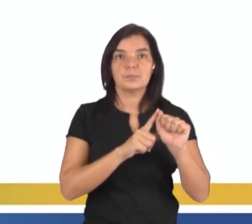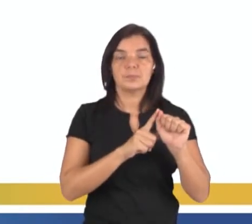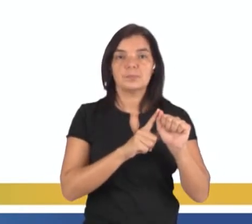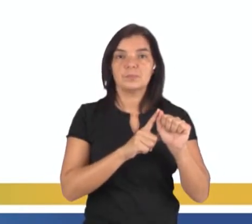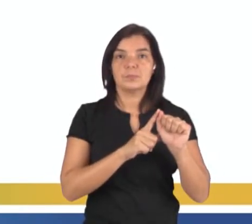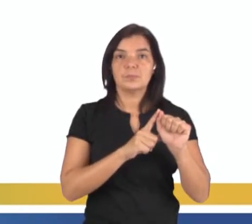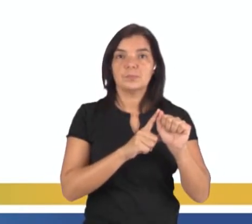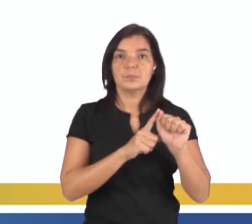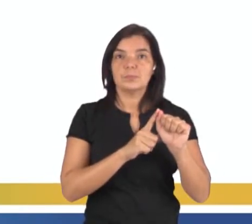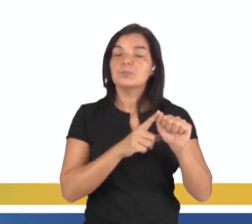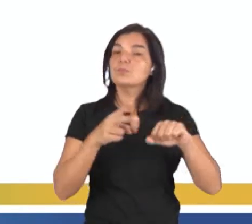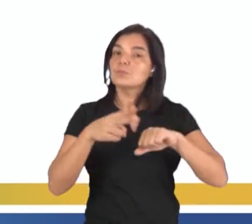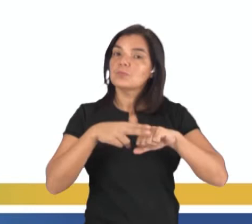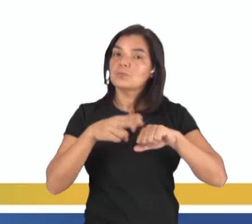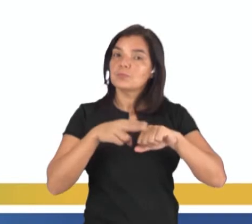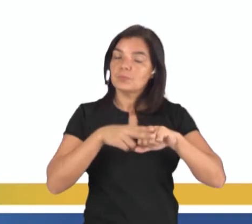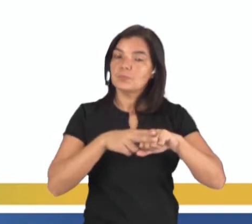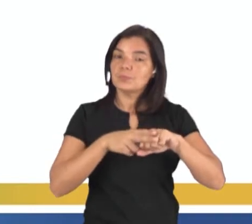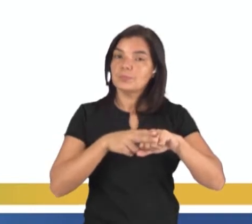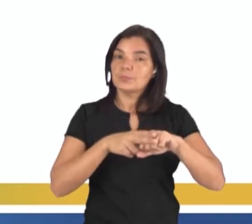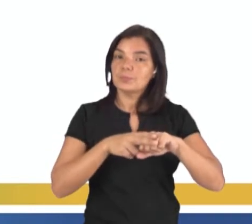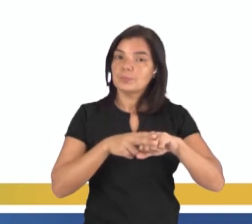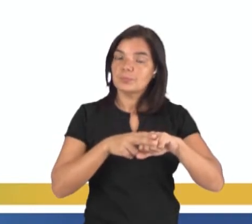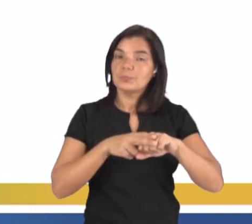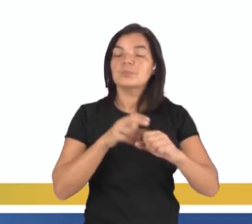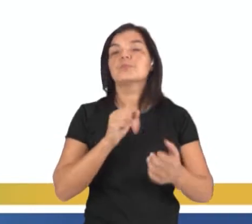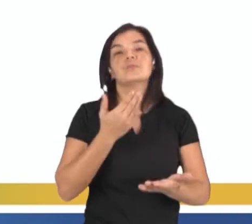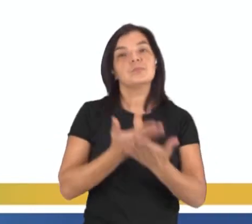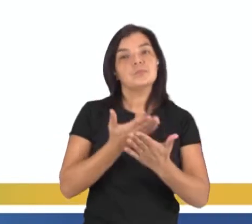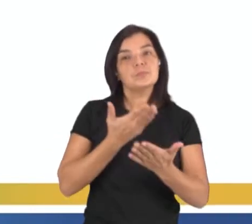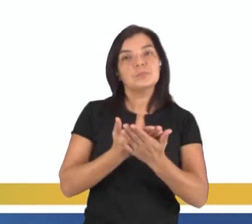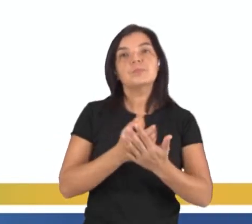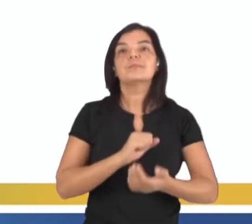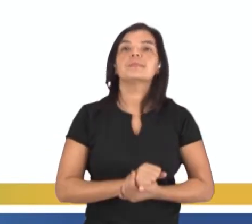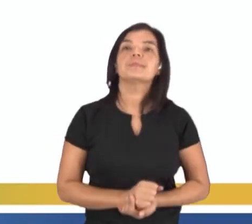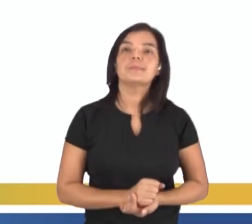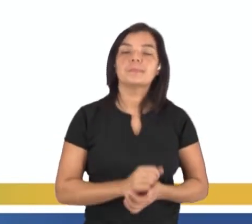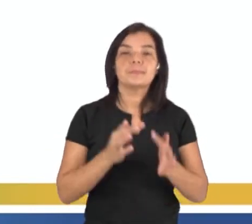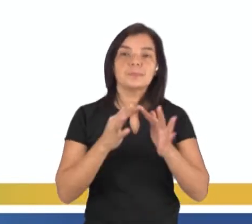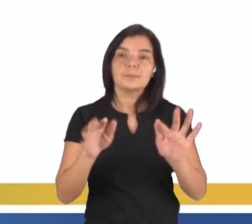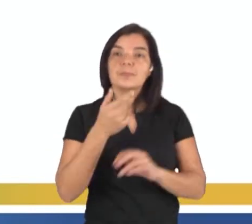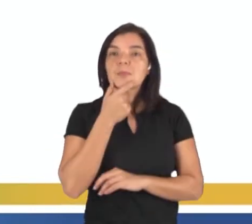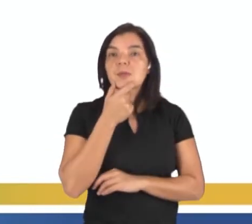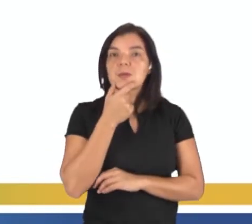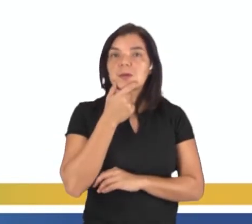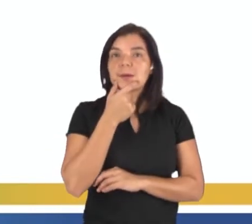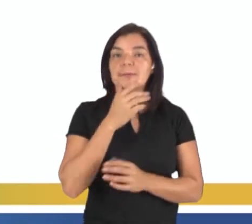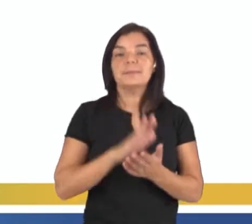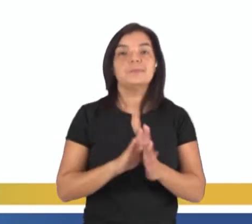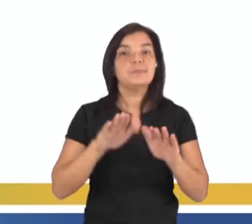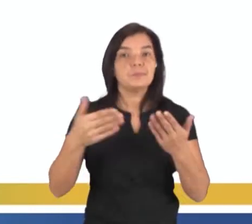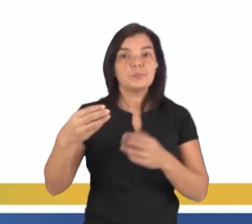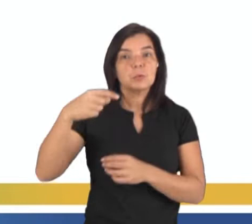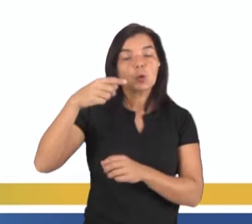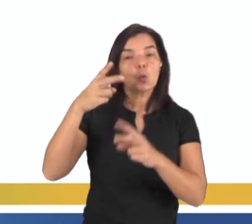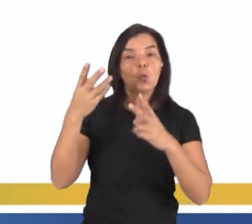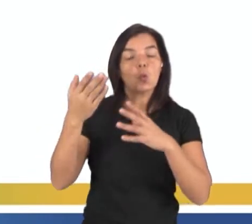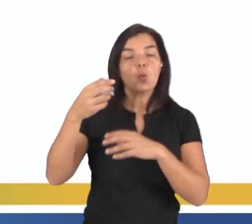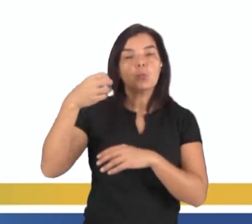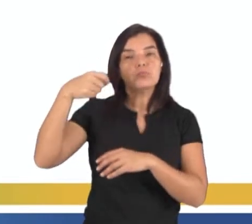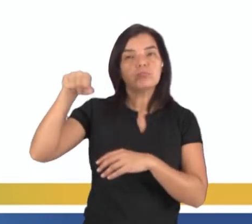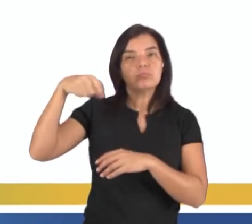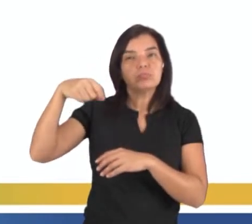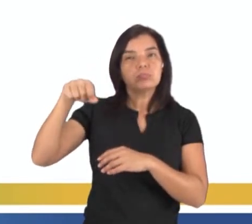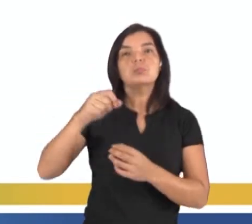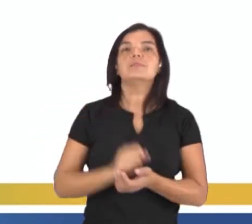they, o verbo que vocês vão aplicar nesse espaço é o study, estudar, when the bell rang, quando o sino tocou.